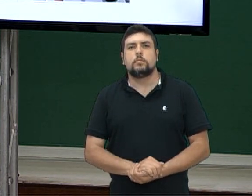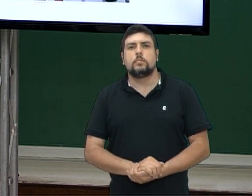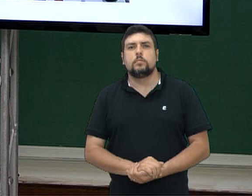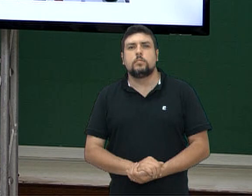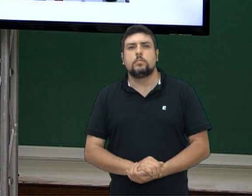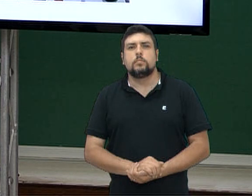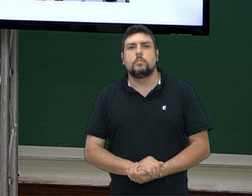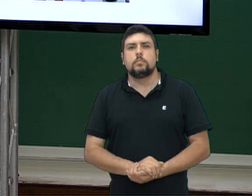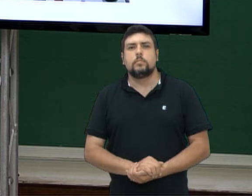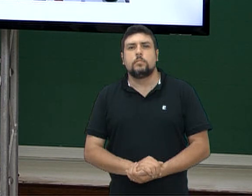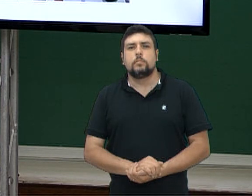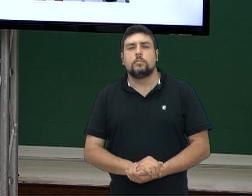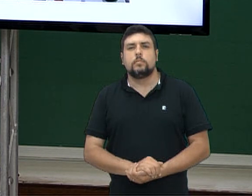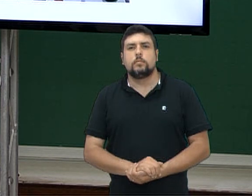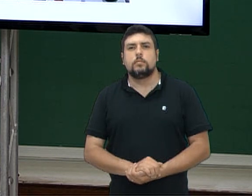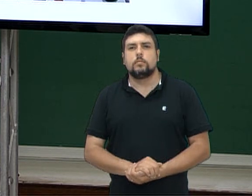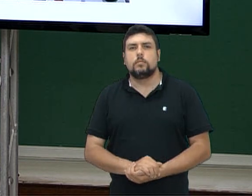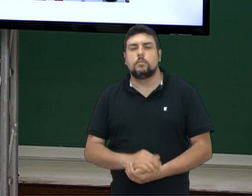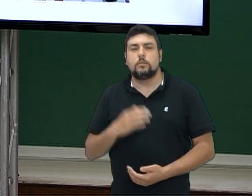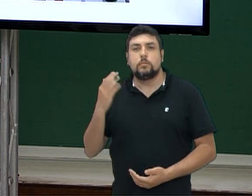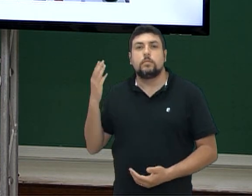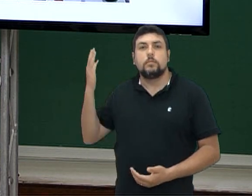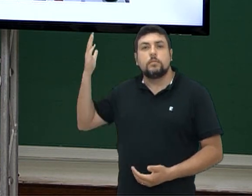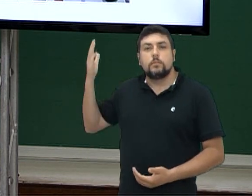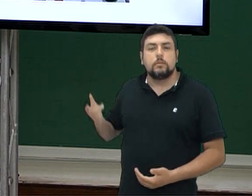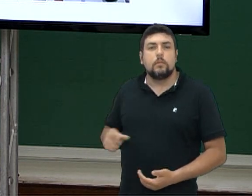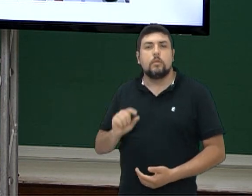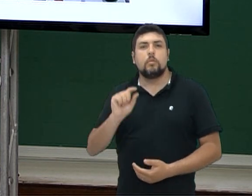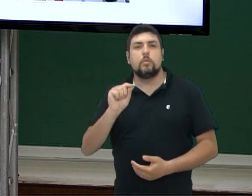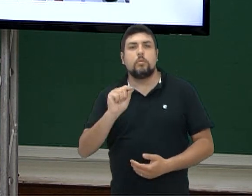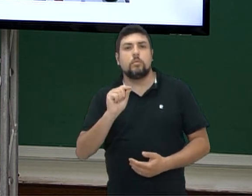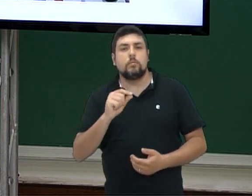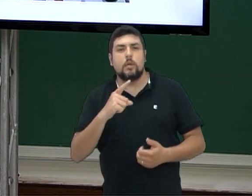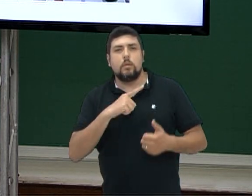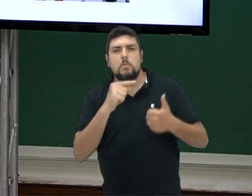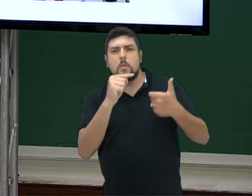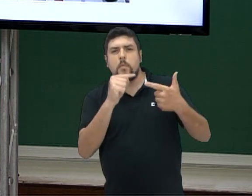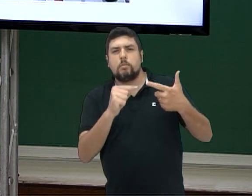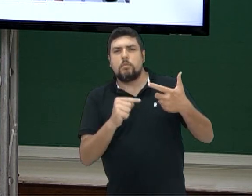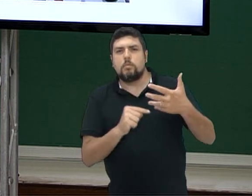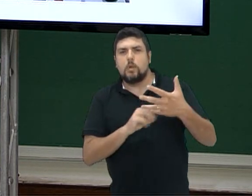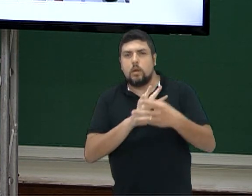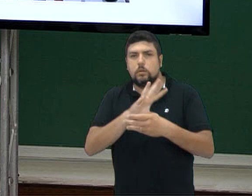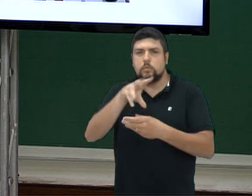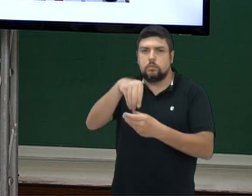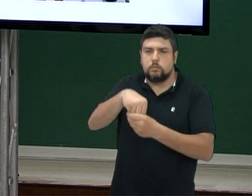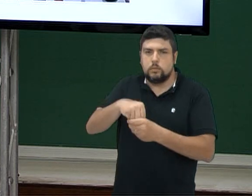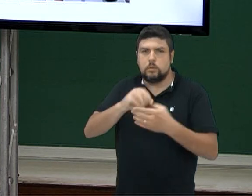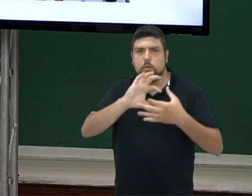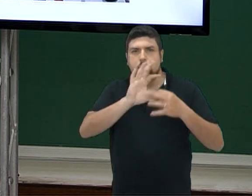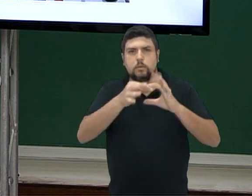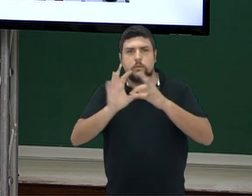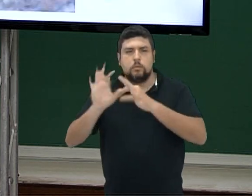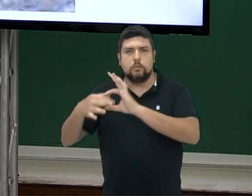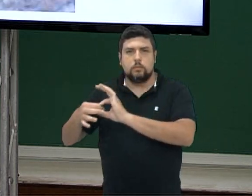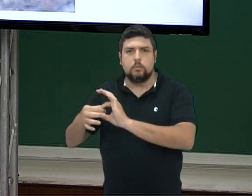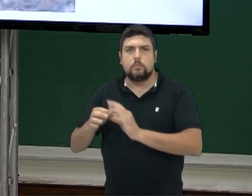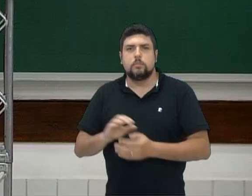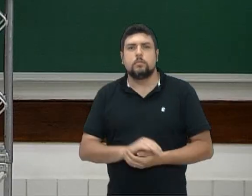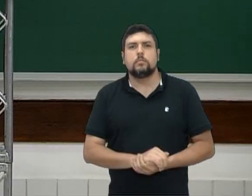Então esses são esportes de aventura que fazem parte de todo aquele repertório de esportes olímpicos.